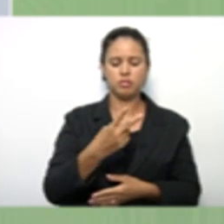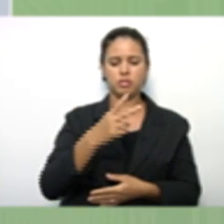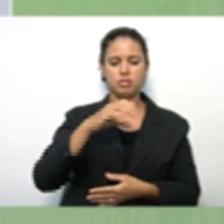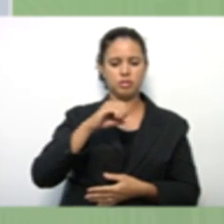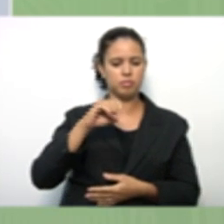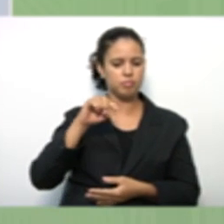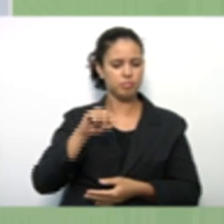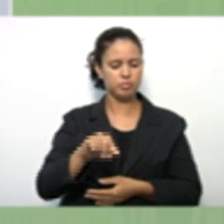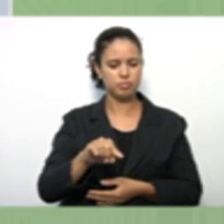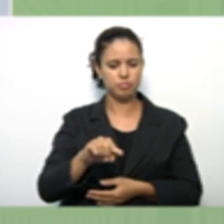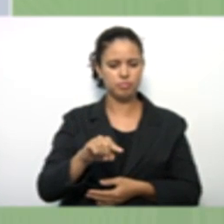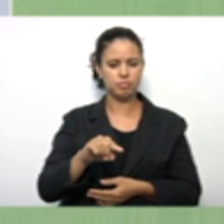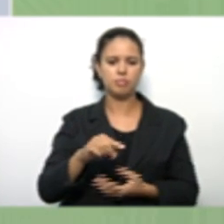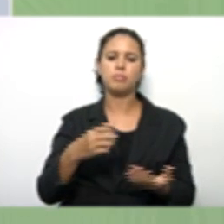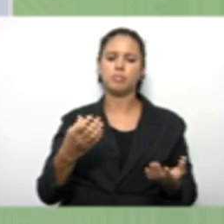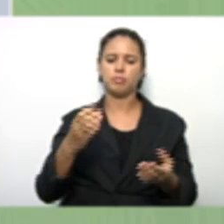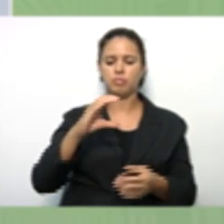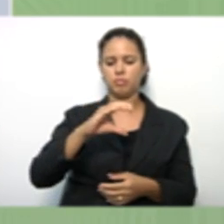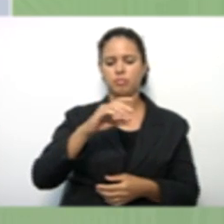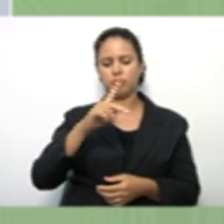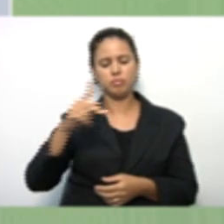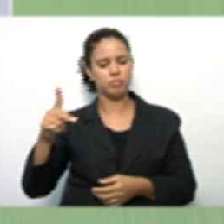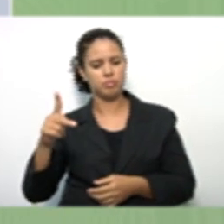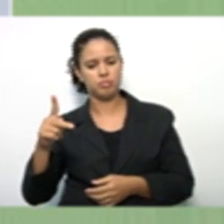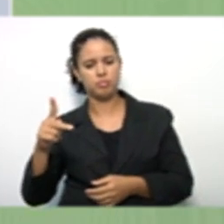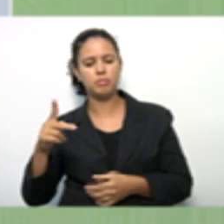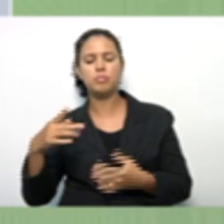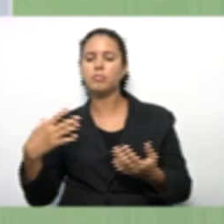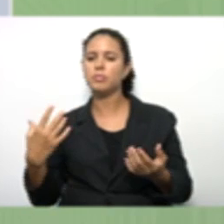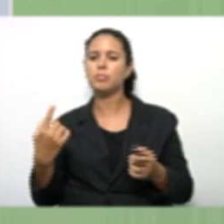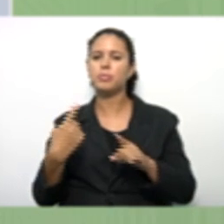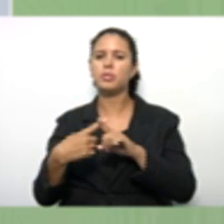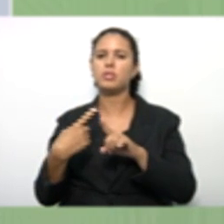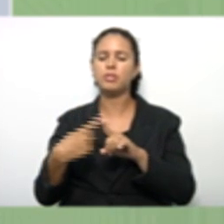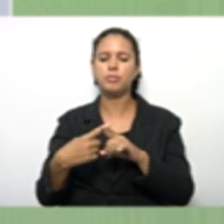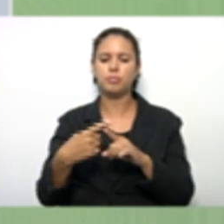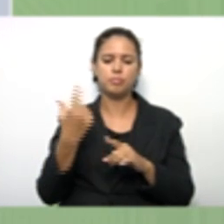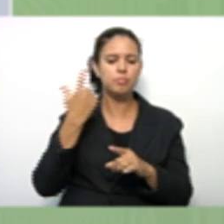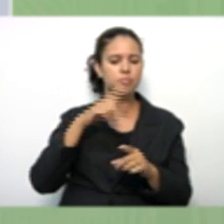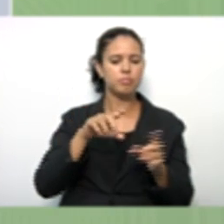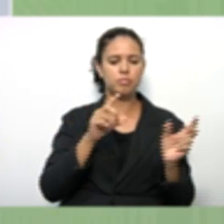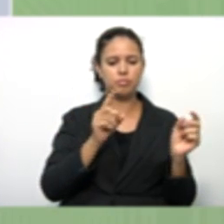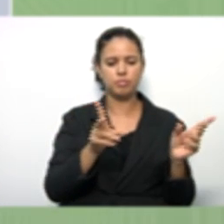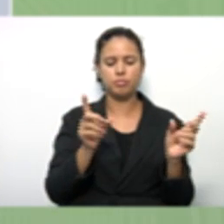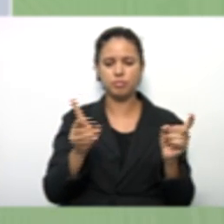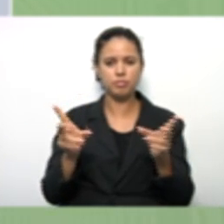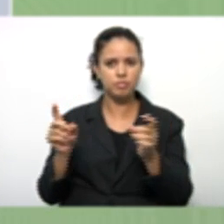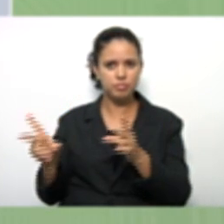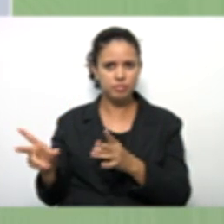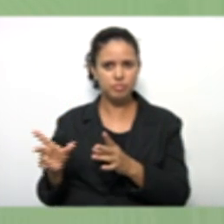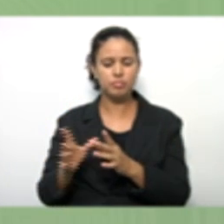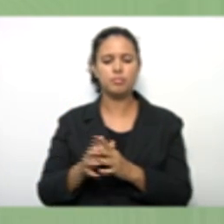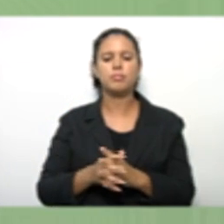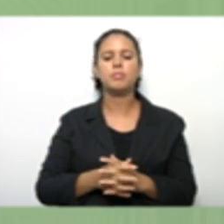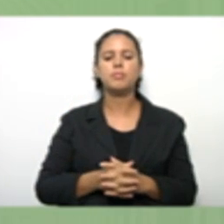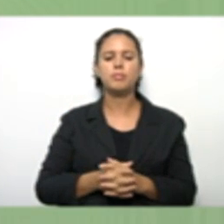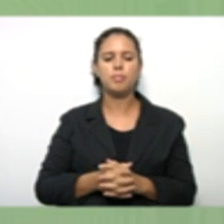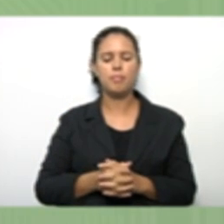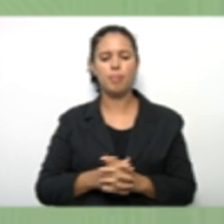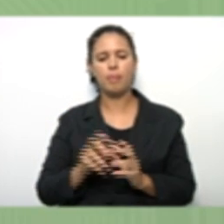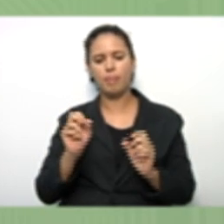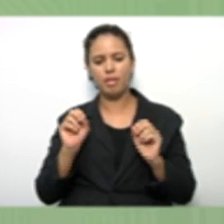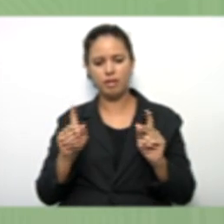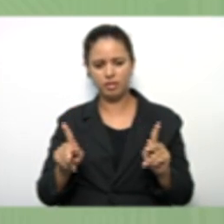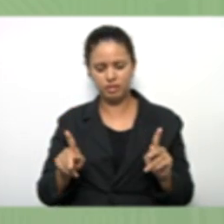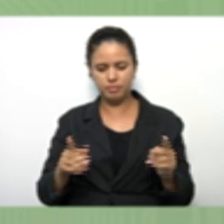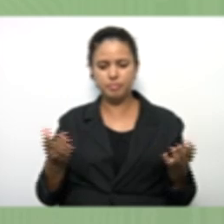recursos no patrimônio da empresa. Resultado das vendas das polpas de fruta. Ok. Então,